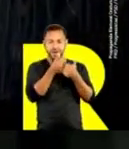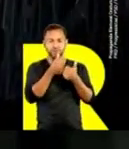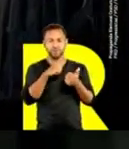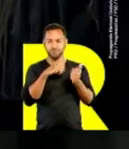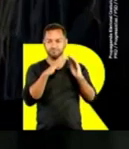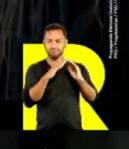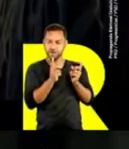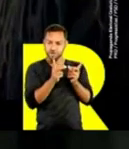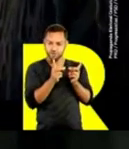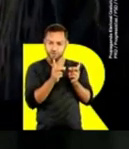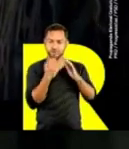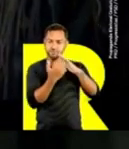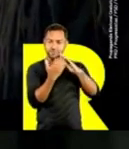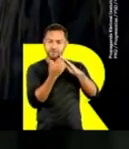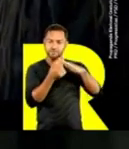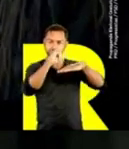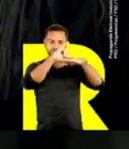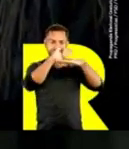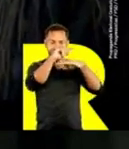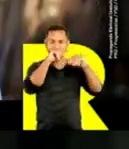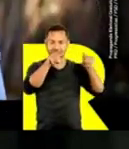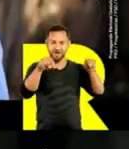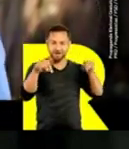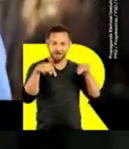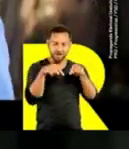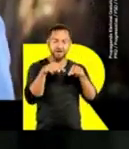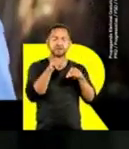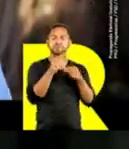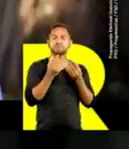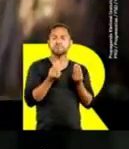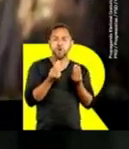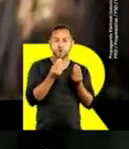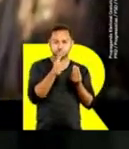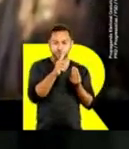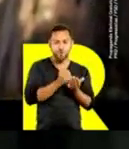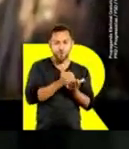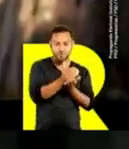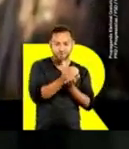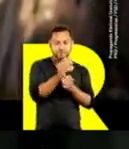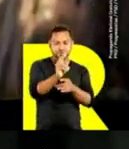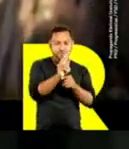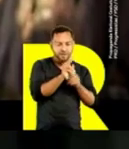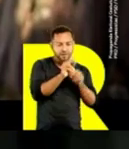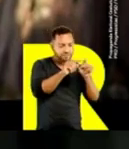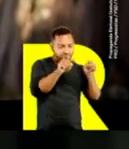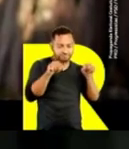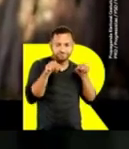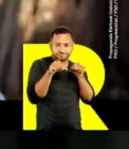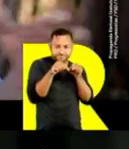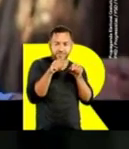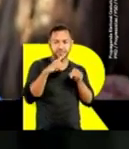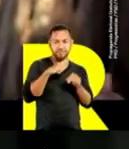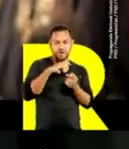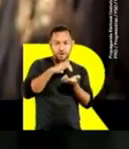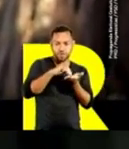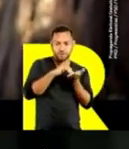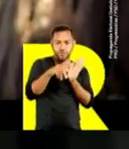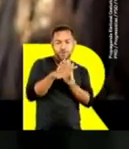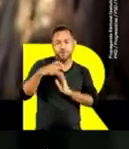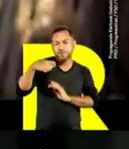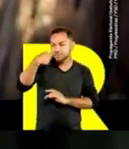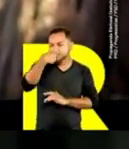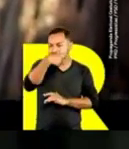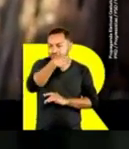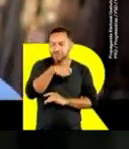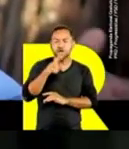a empresa era naquela sala lá em cima. Ali naquela sala, eu peguei um pedacinho emprestado de 2x2, porque tinha um consultório do Dr.